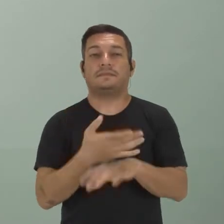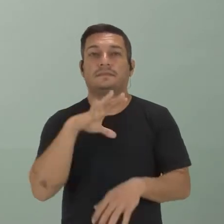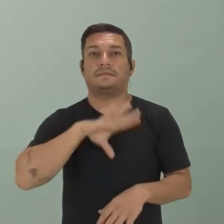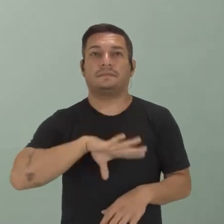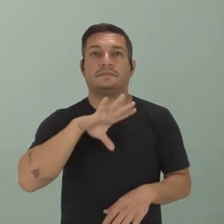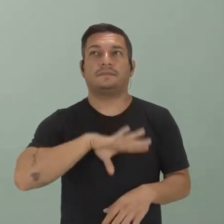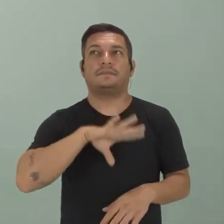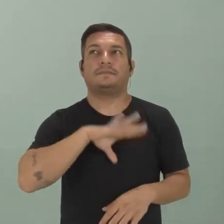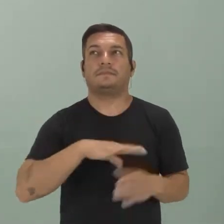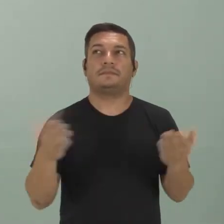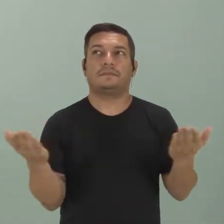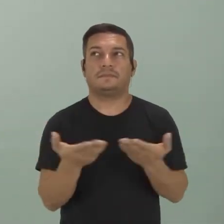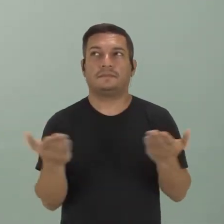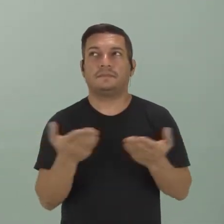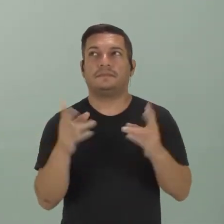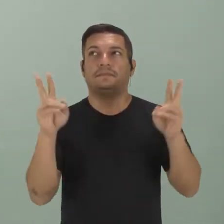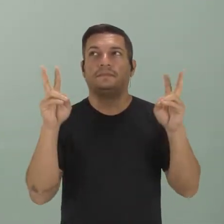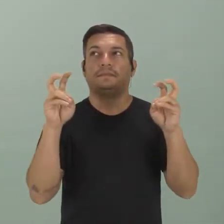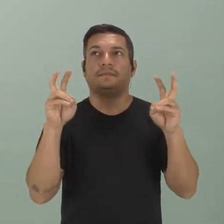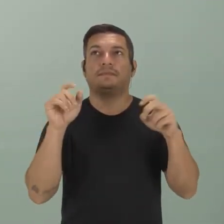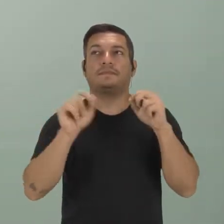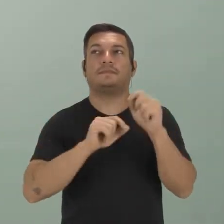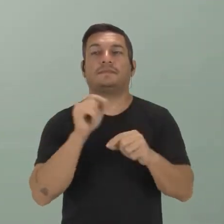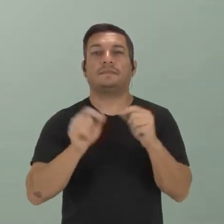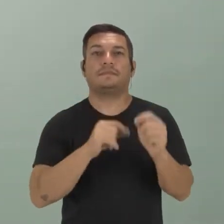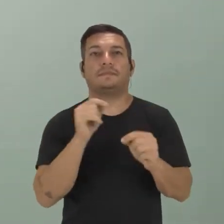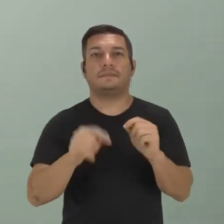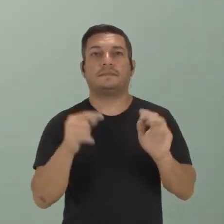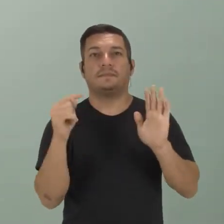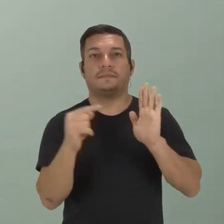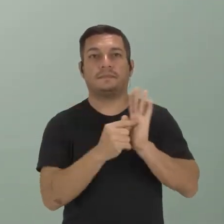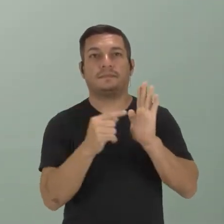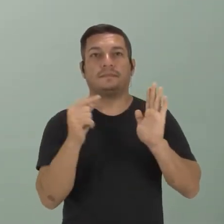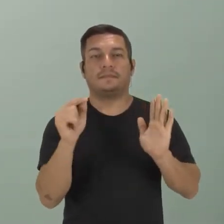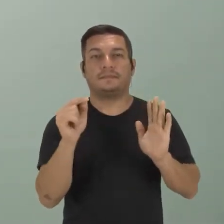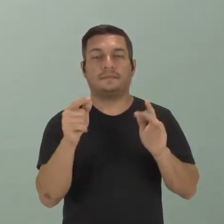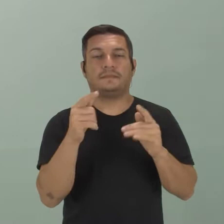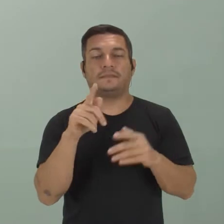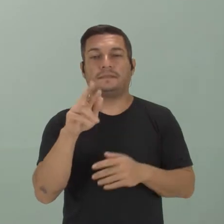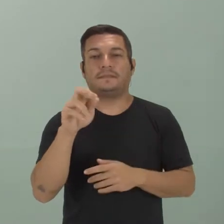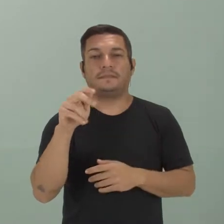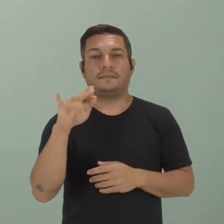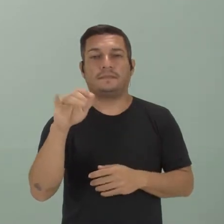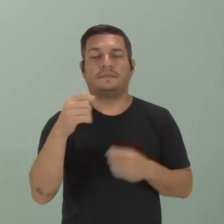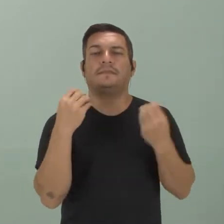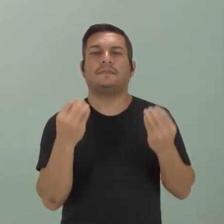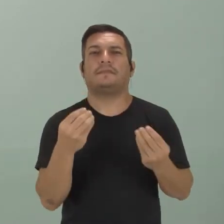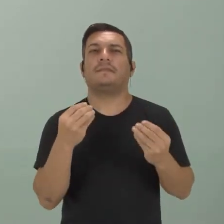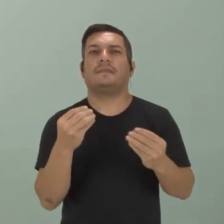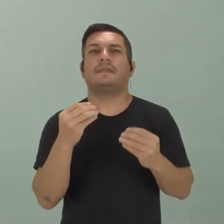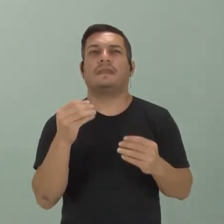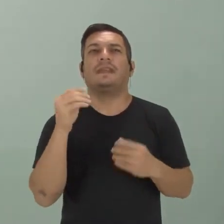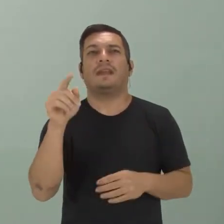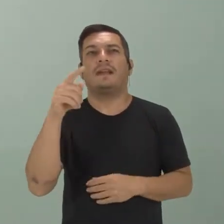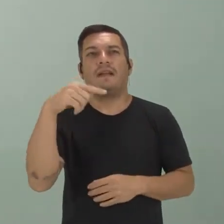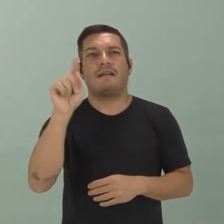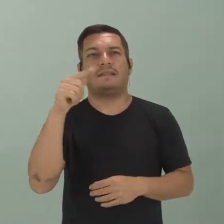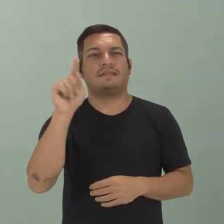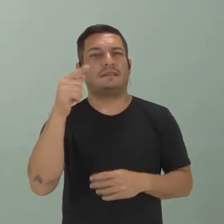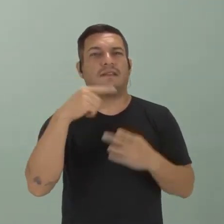portuguesa. Hoje o nosso assunto é acentuação gráfica. Ai, professora, para que inventaram essa